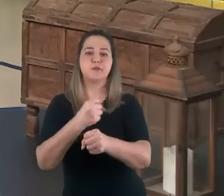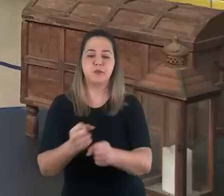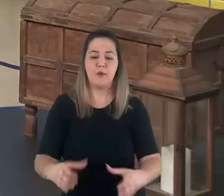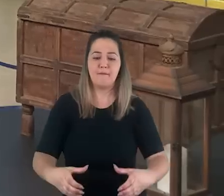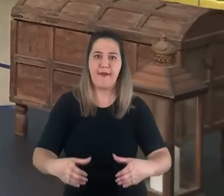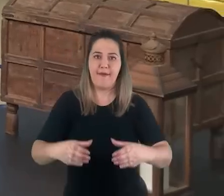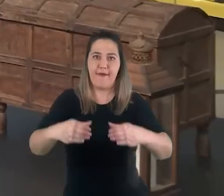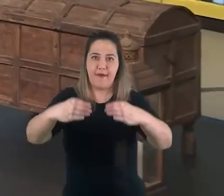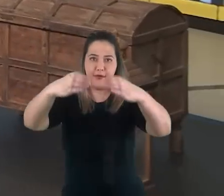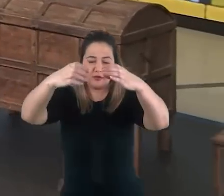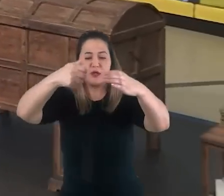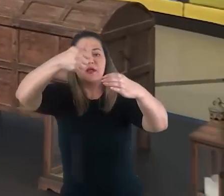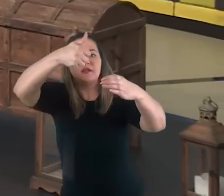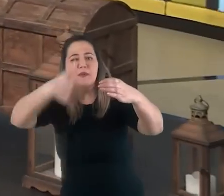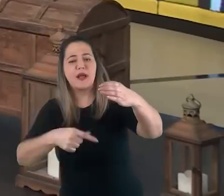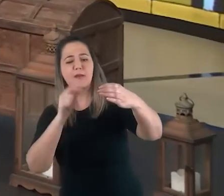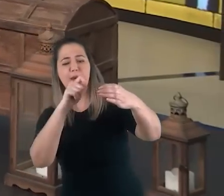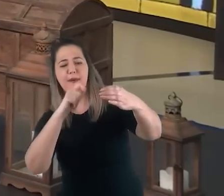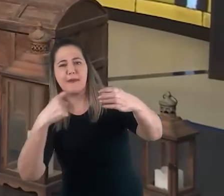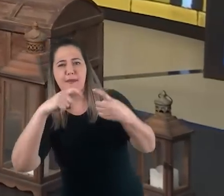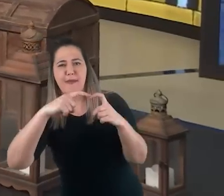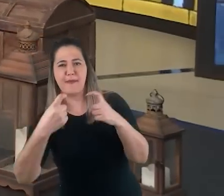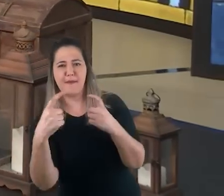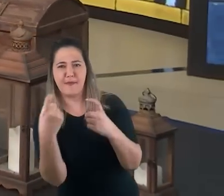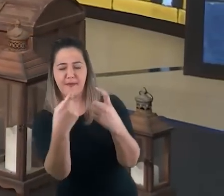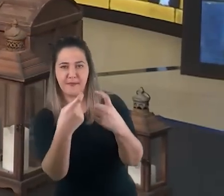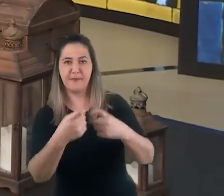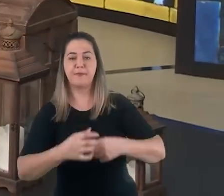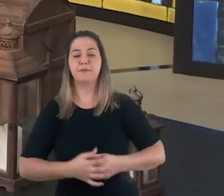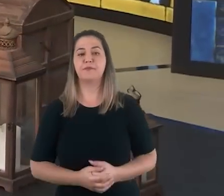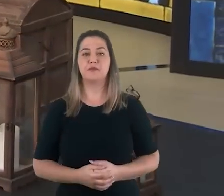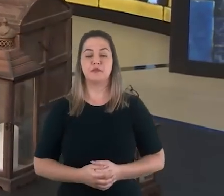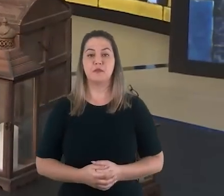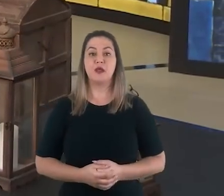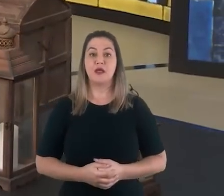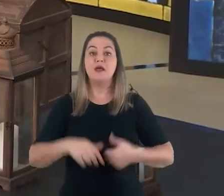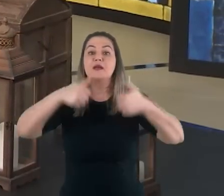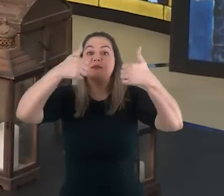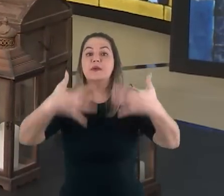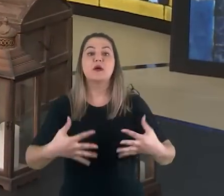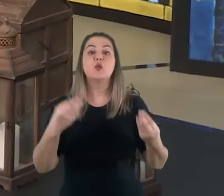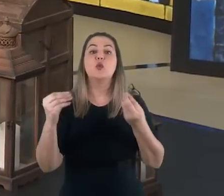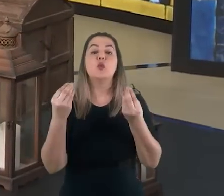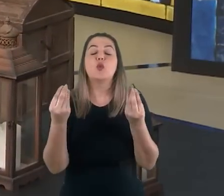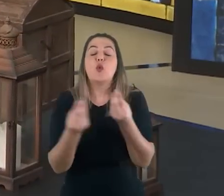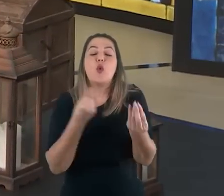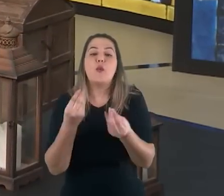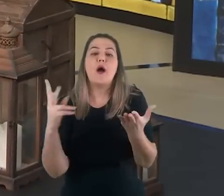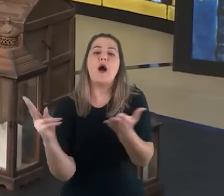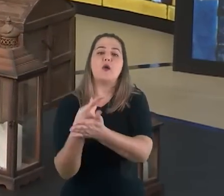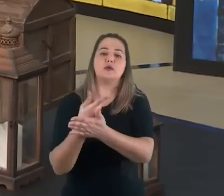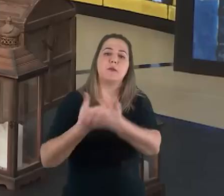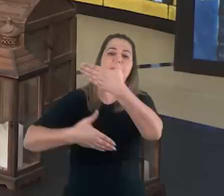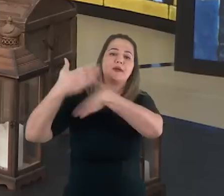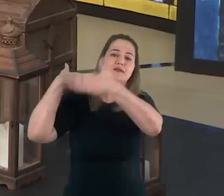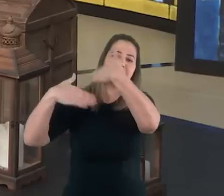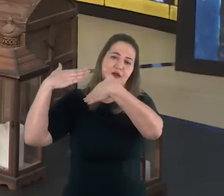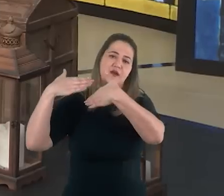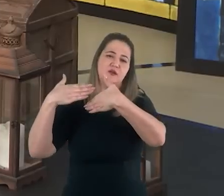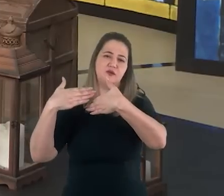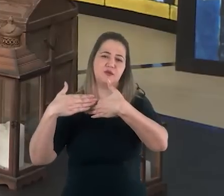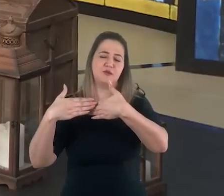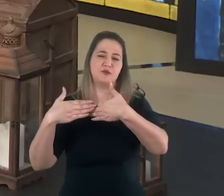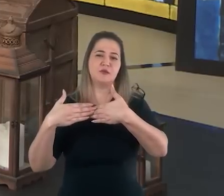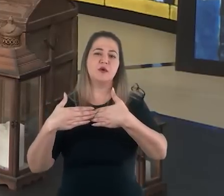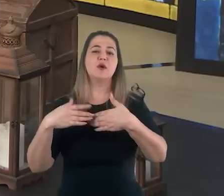O autor teria construído a narrativa para situar os eventos no passado, a fim de permitir uma visão profética